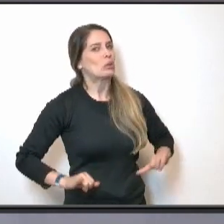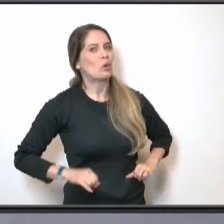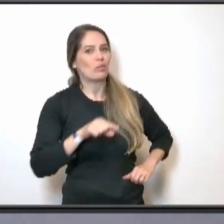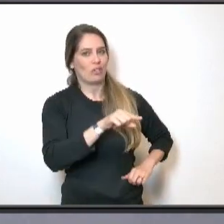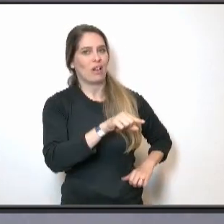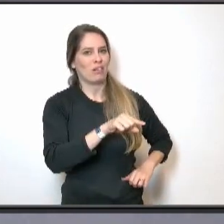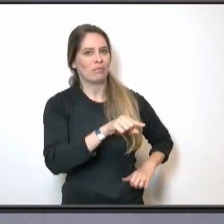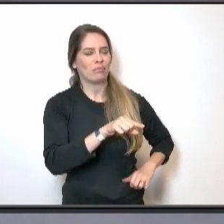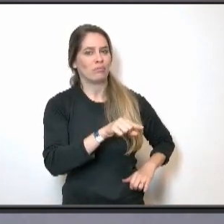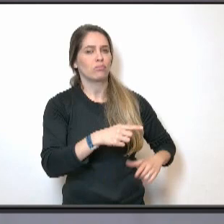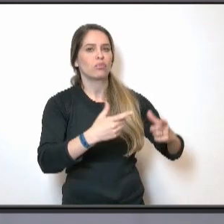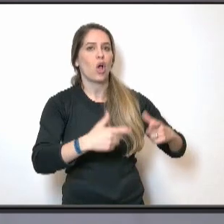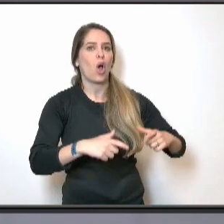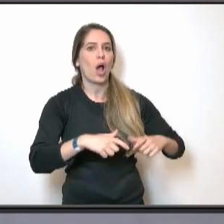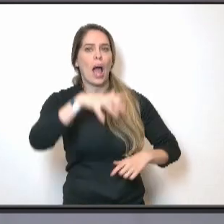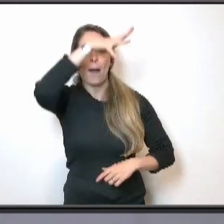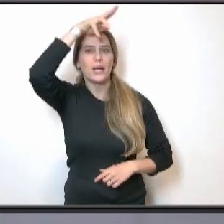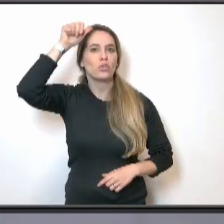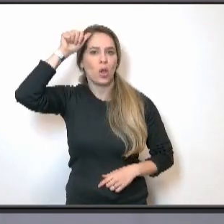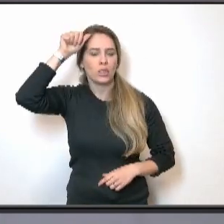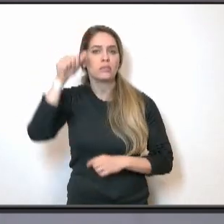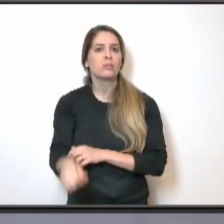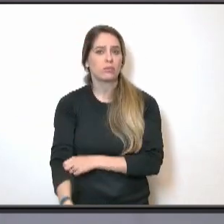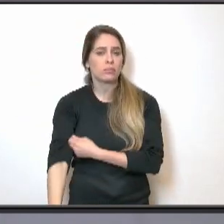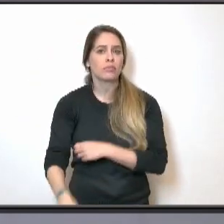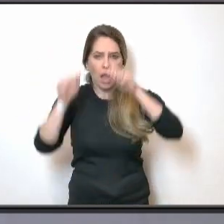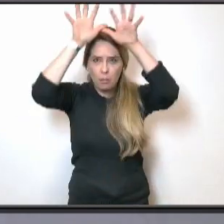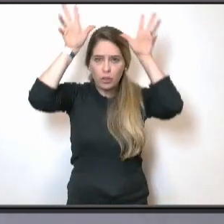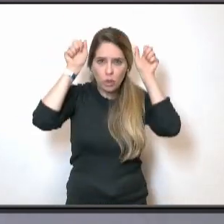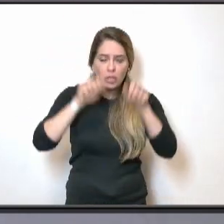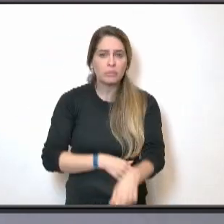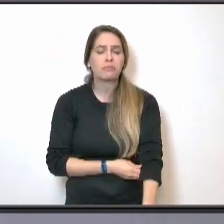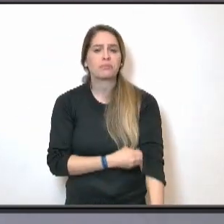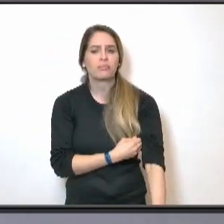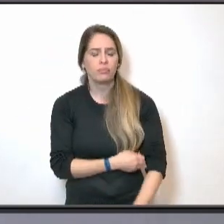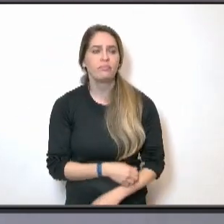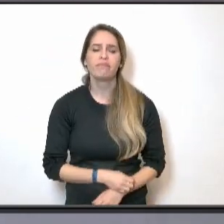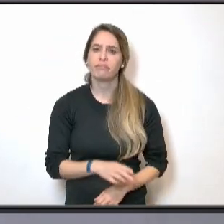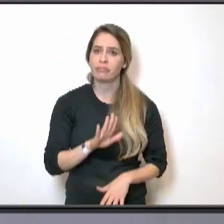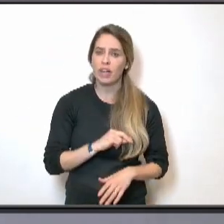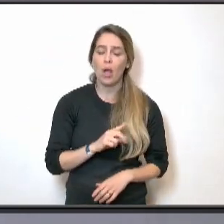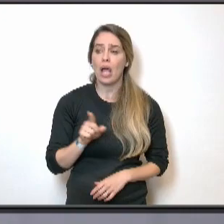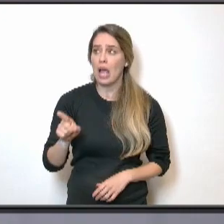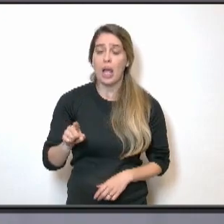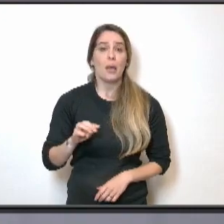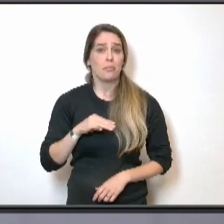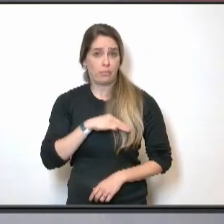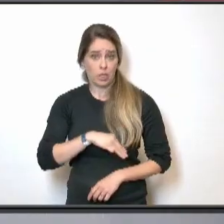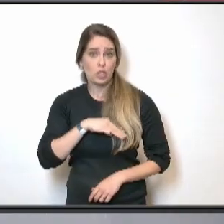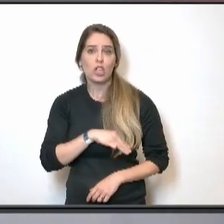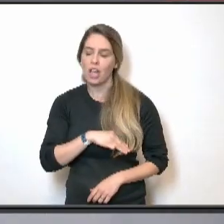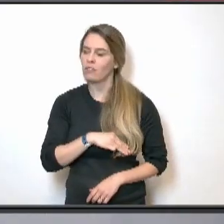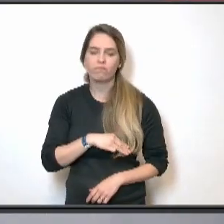Amazônia. Veja, Jim Elliot abandonou todos os seus sonhos particulares e foi ao